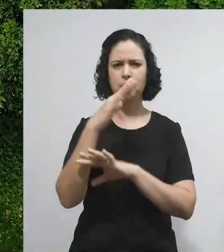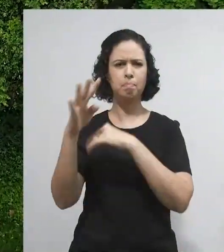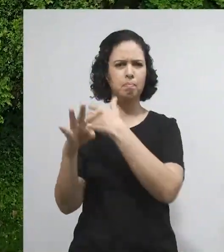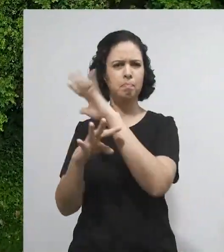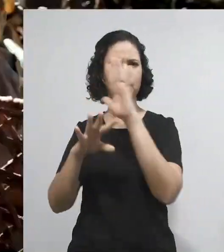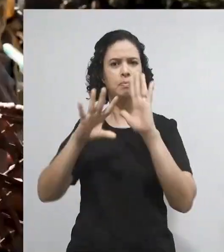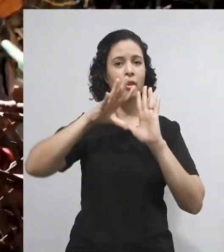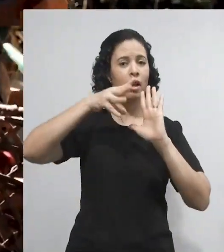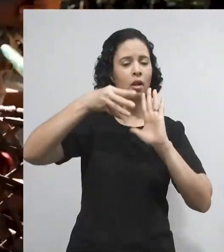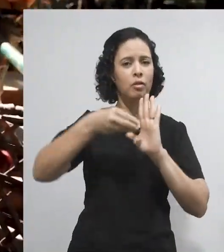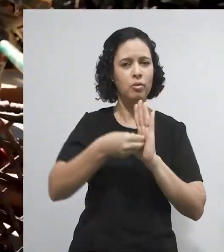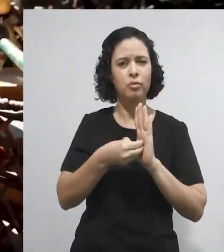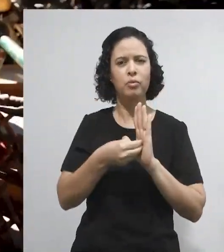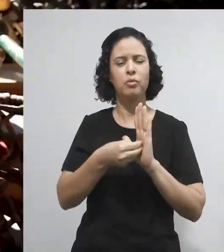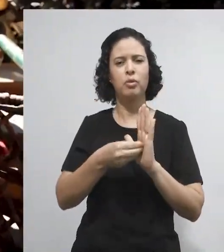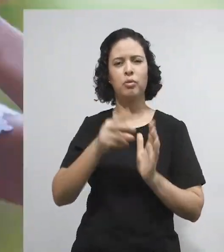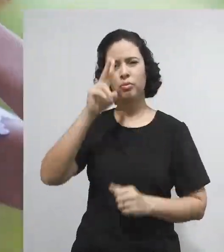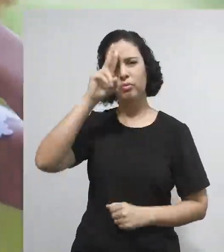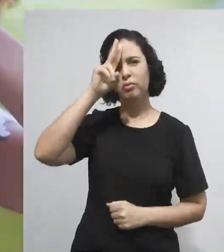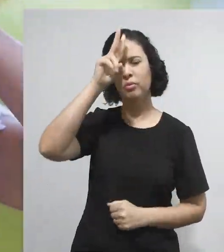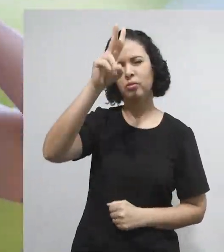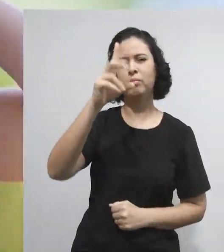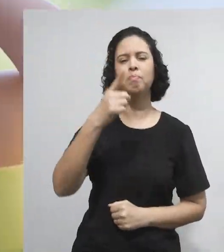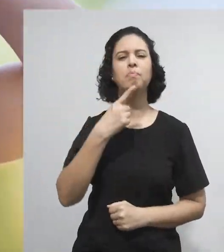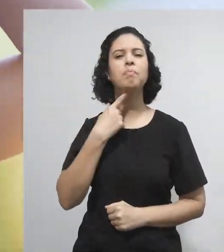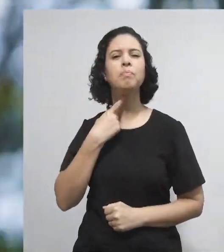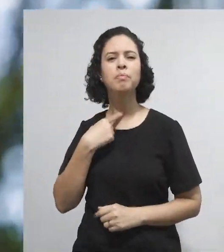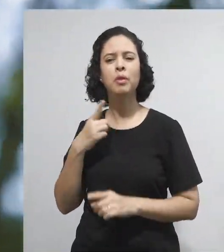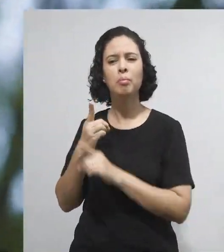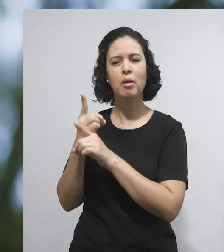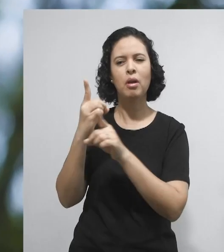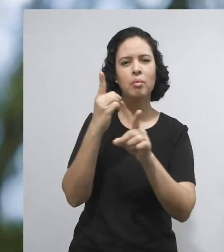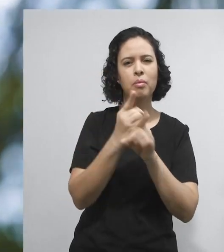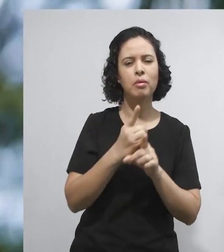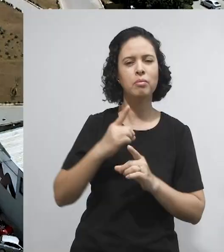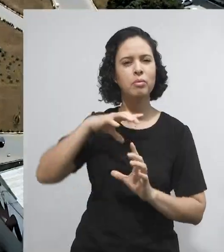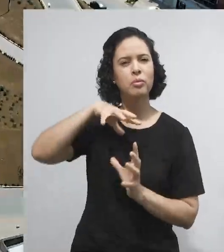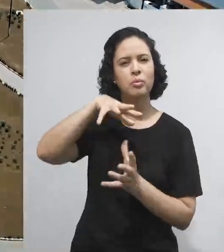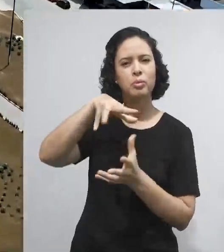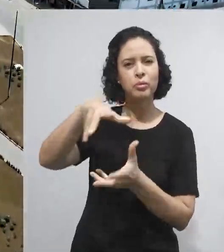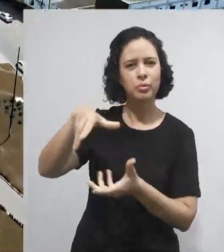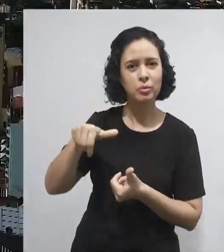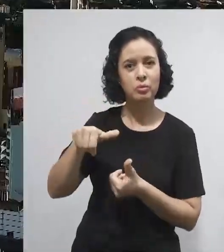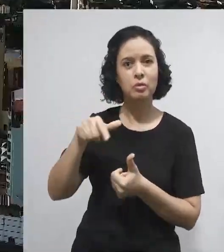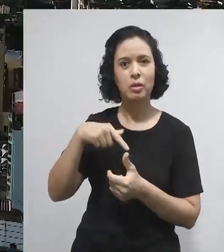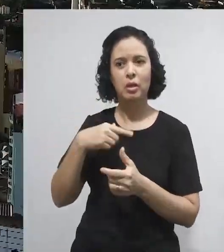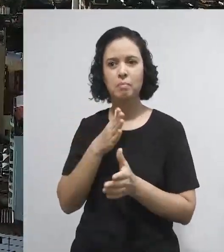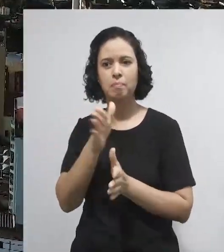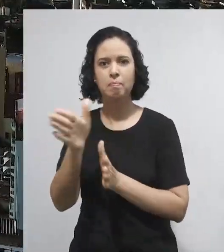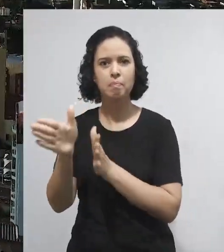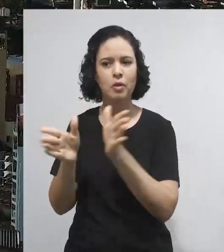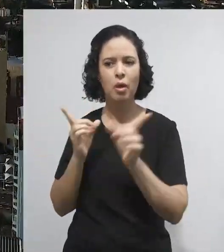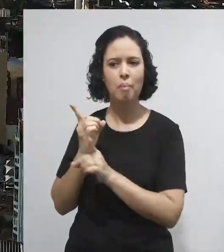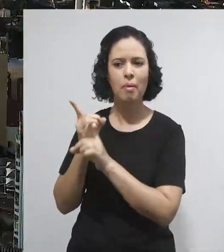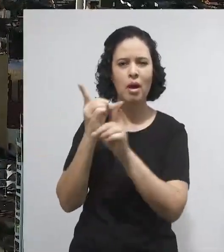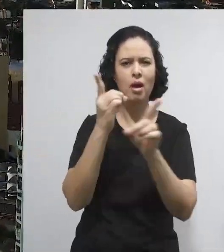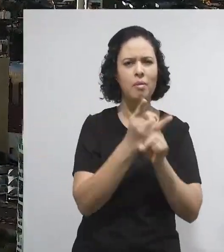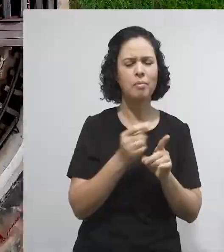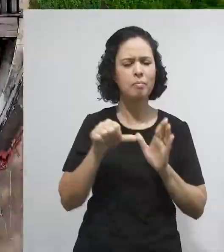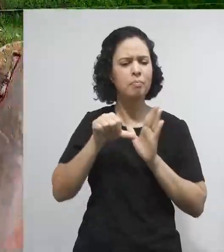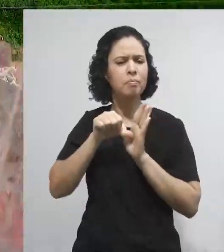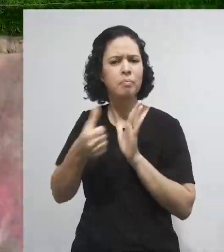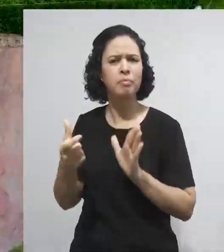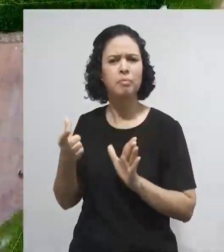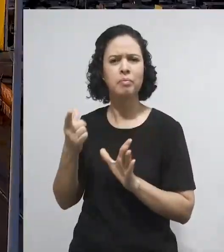No coração da Amazônia, bate forte no peito a vontade de descobrir o mundo, desbravar caminhos, ser